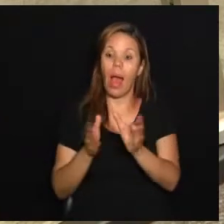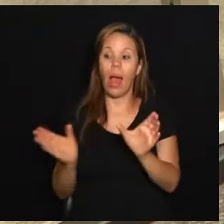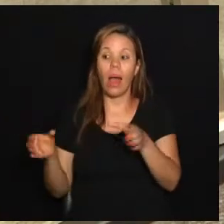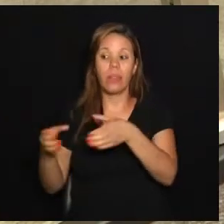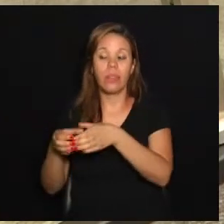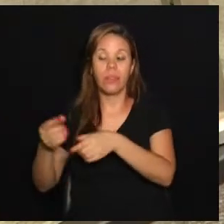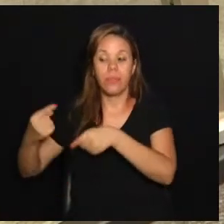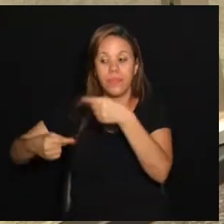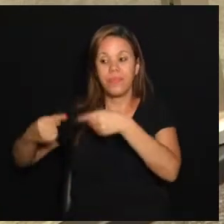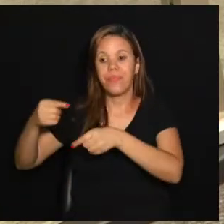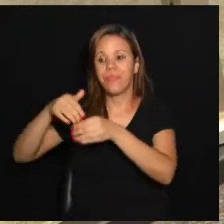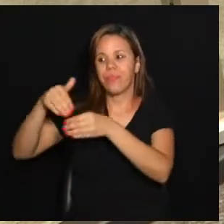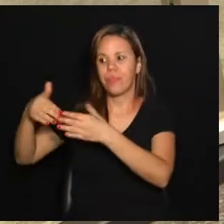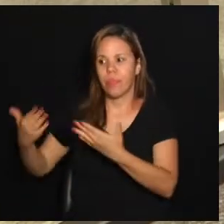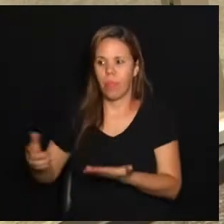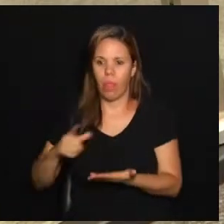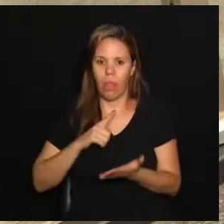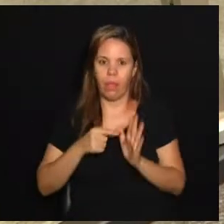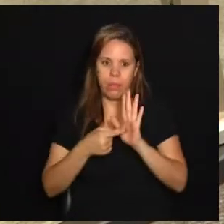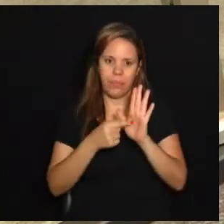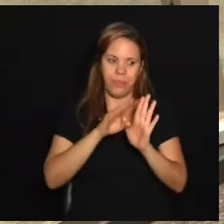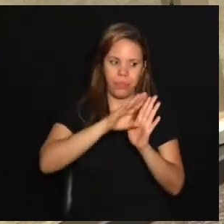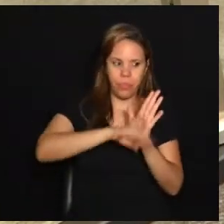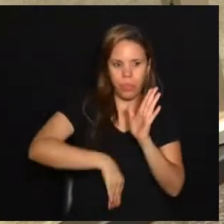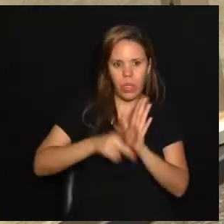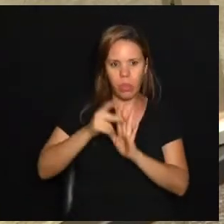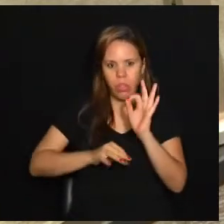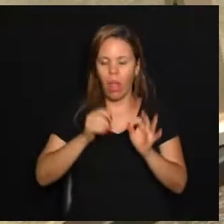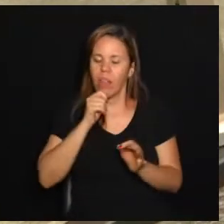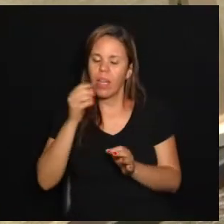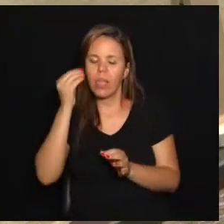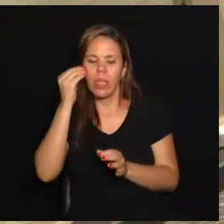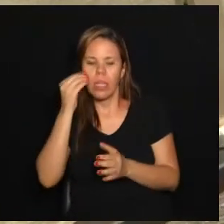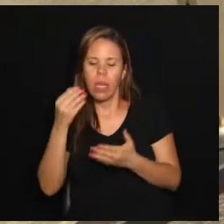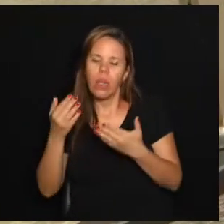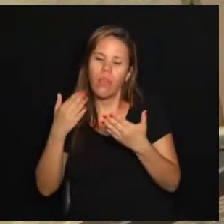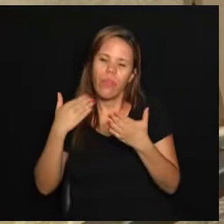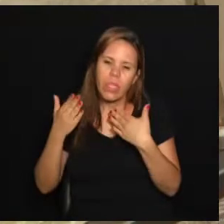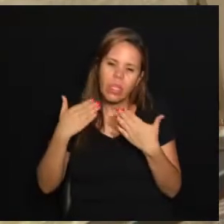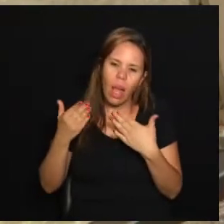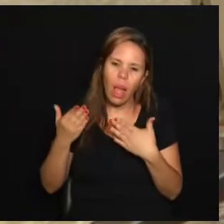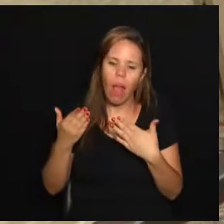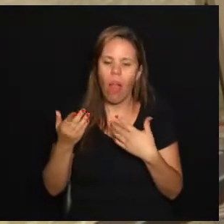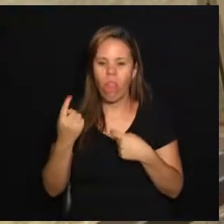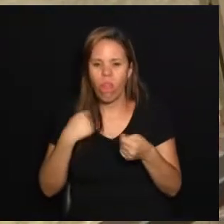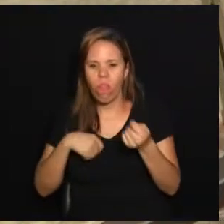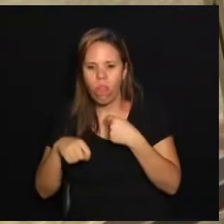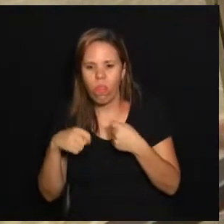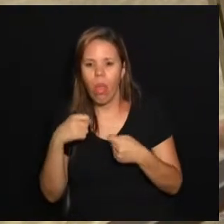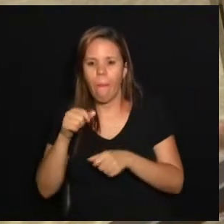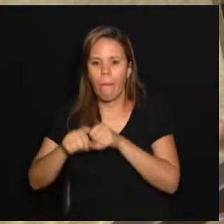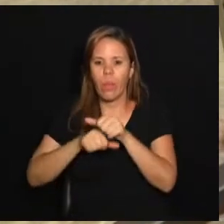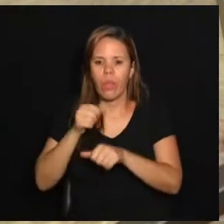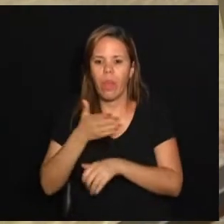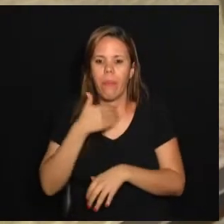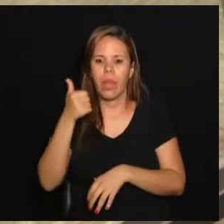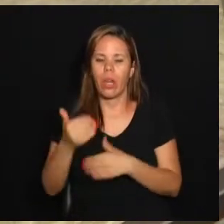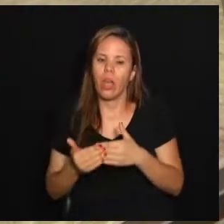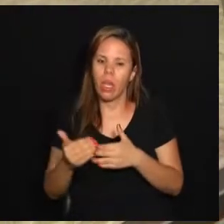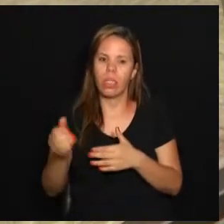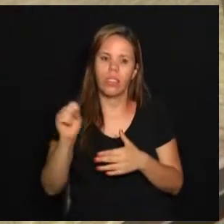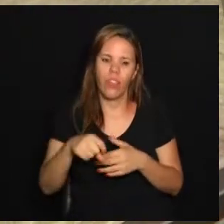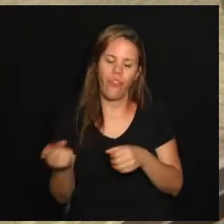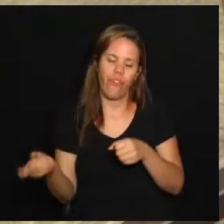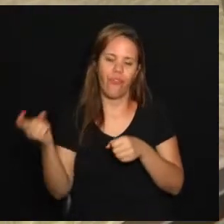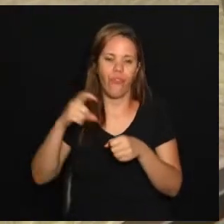então tem esse por tirar o projeto para tentar conversar com o vereador para ver se ele pode mudar a melhorar e a partir